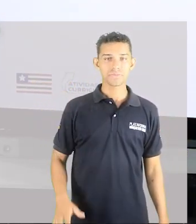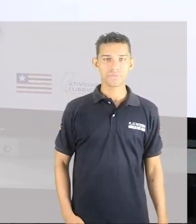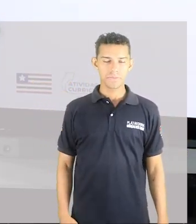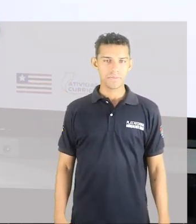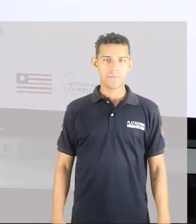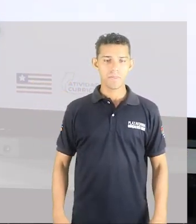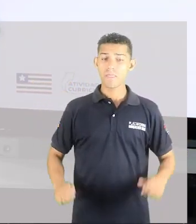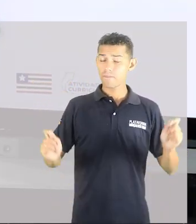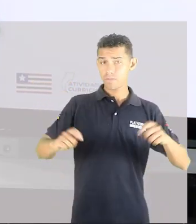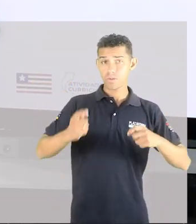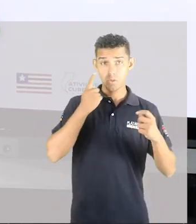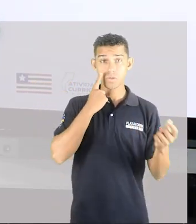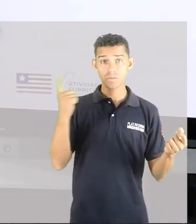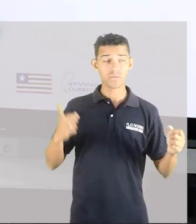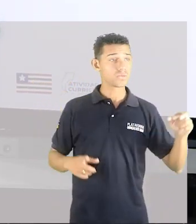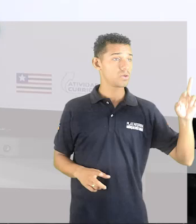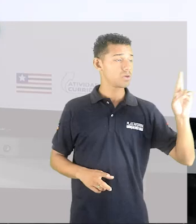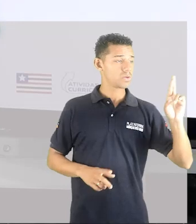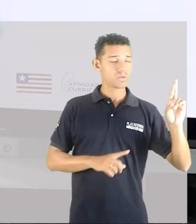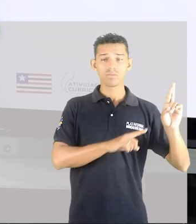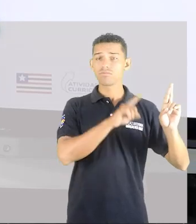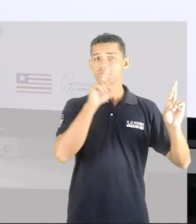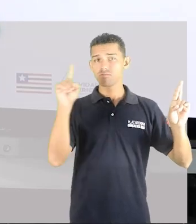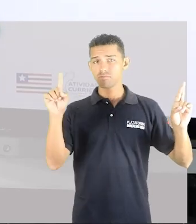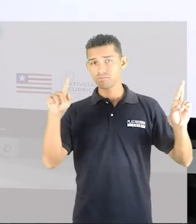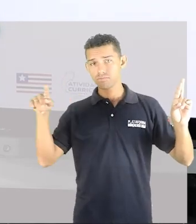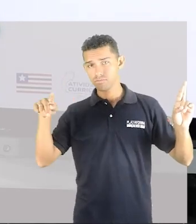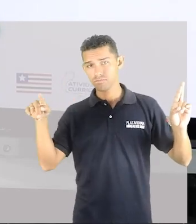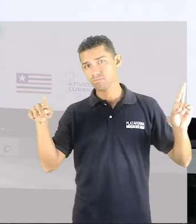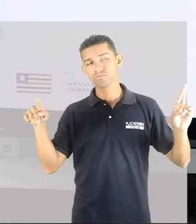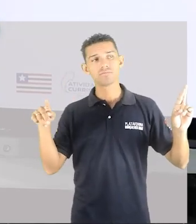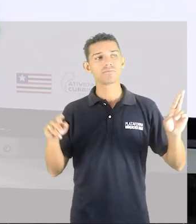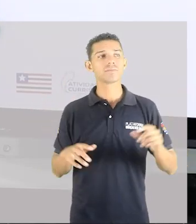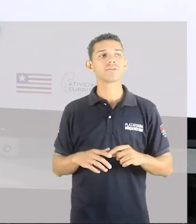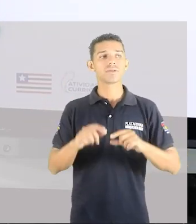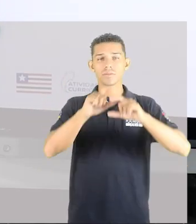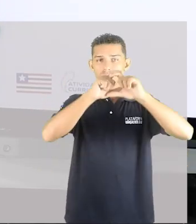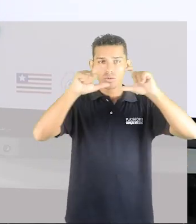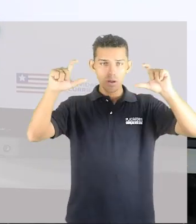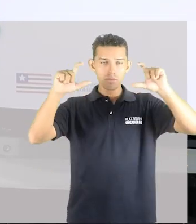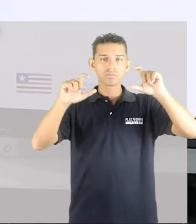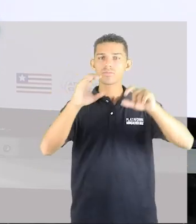Eu posso muito bem chegar, por exemplo, colocar bem aqui.